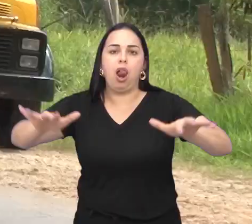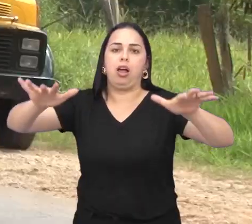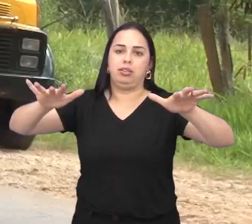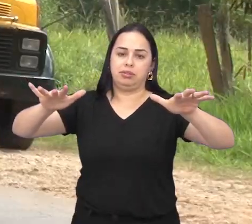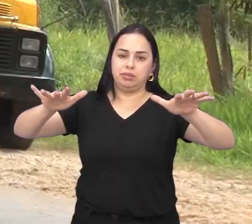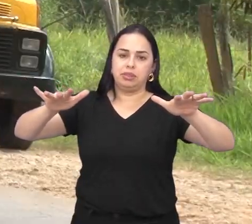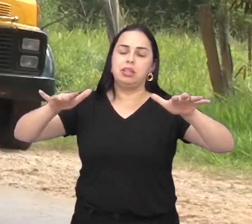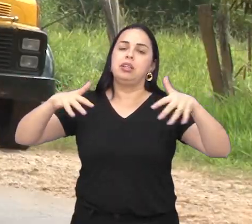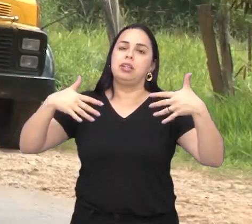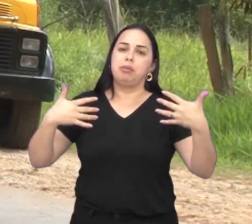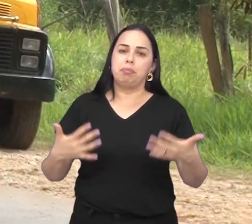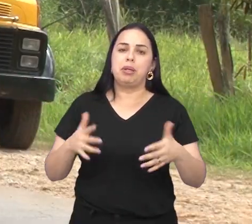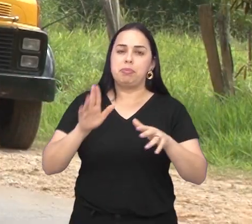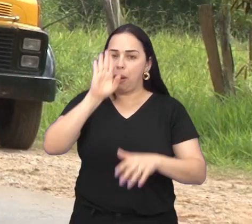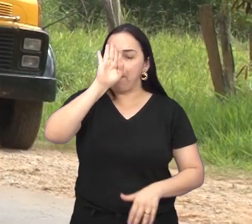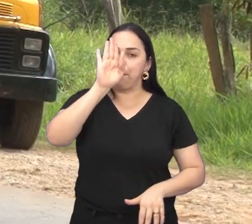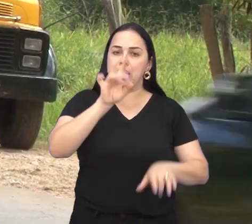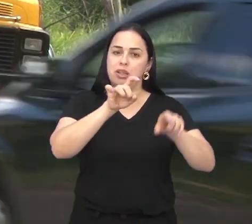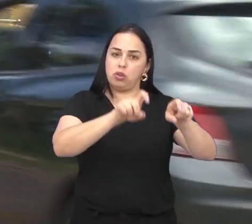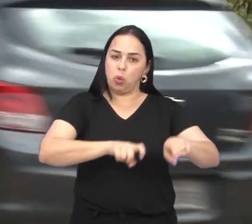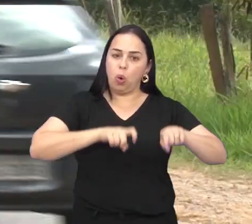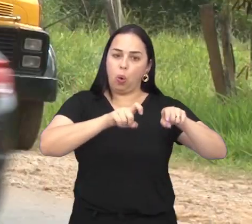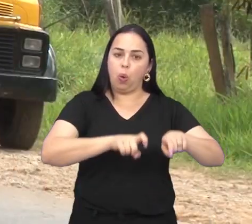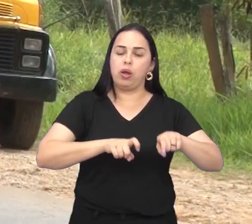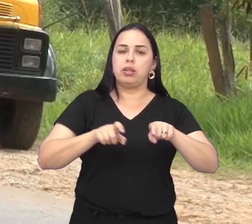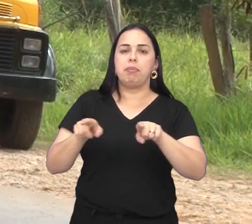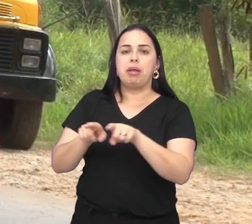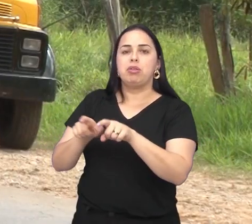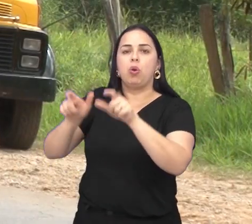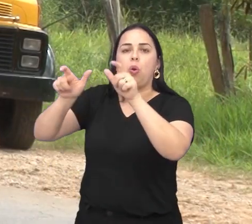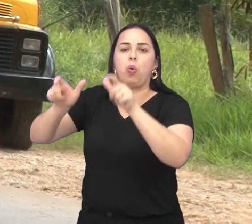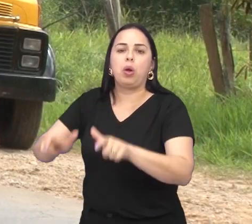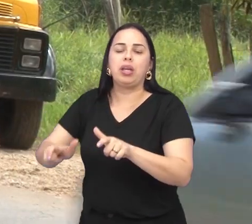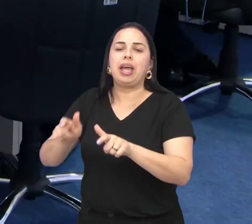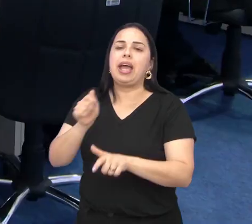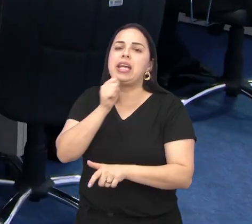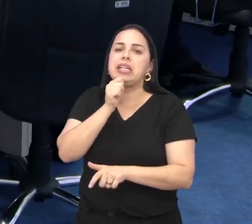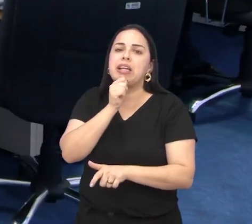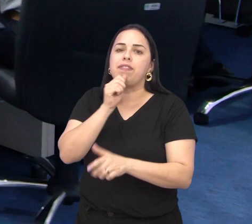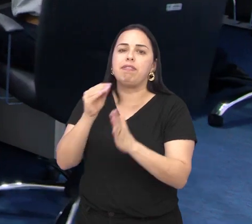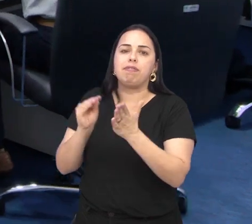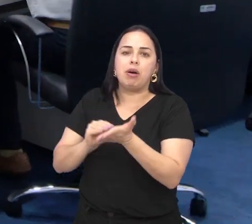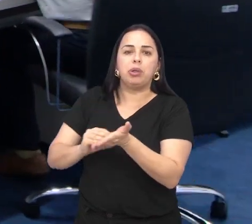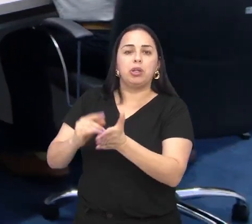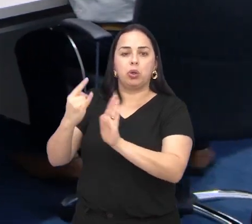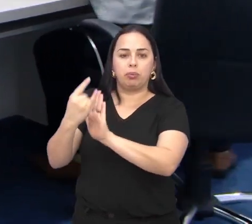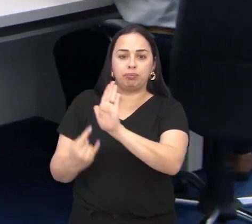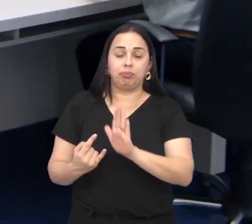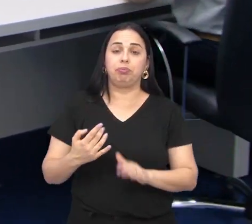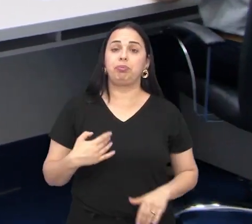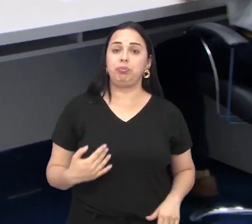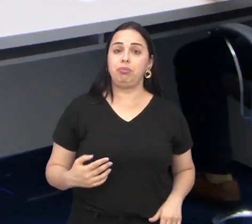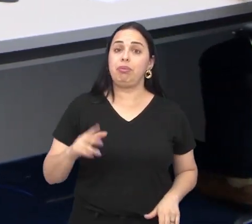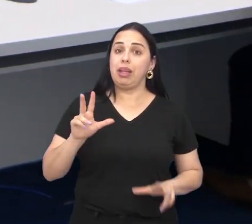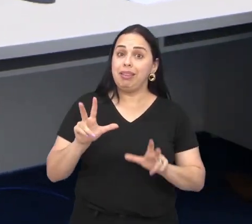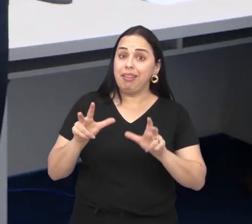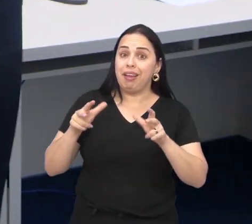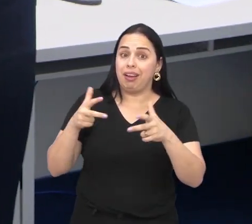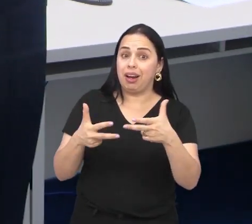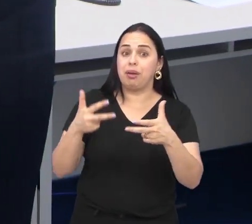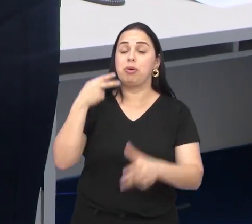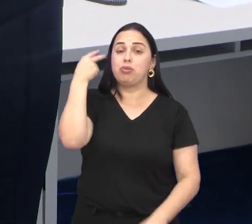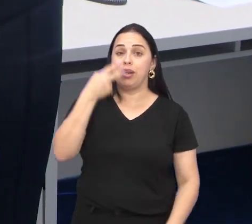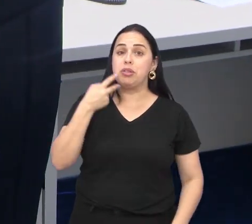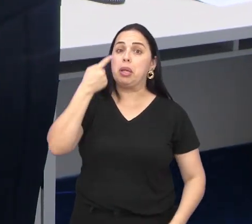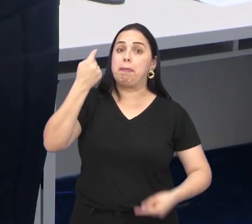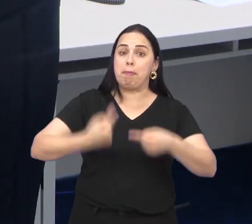ampliado, incluindo áreas rurais e núcleos urbanos informais. O assunto tem sido muito debatido na